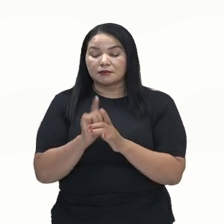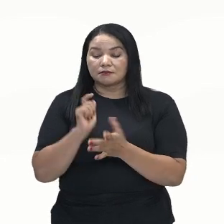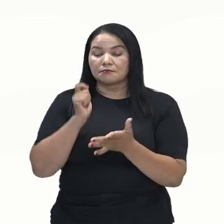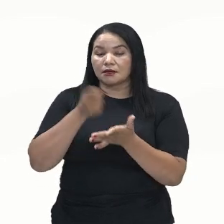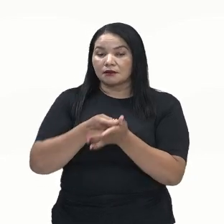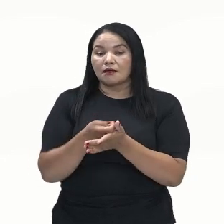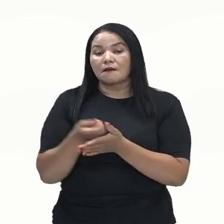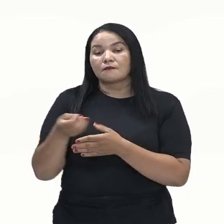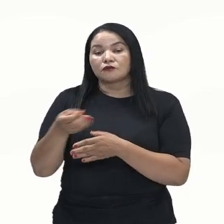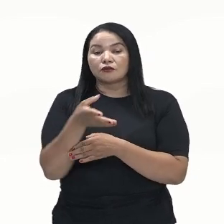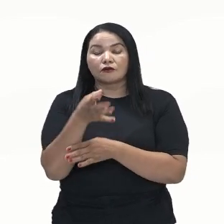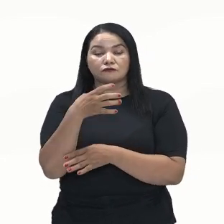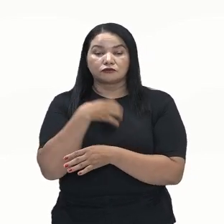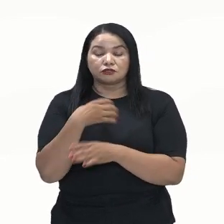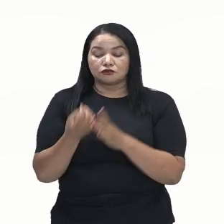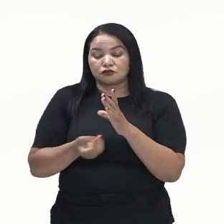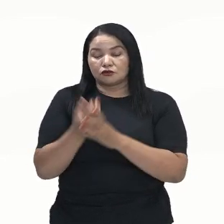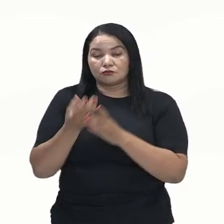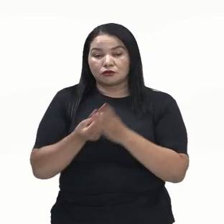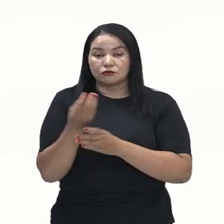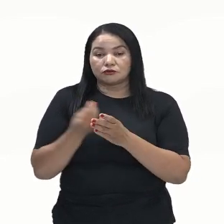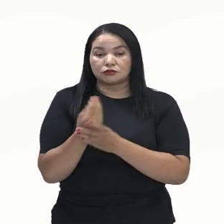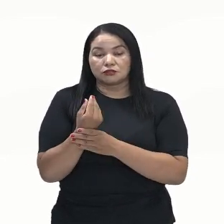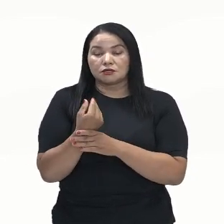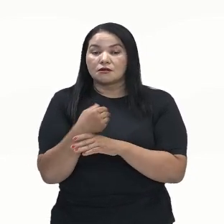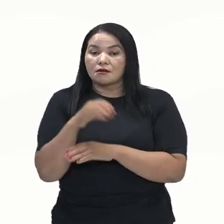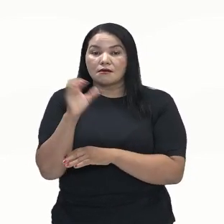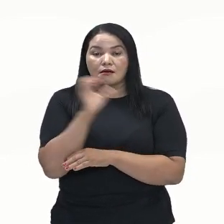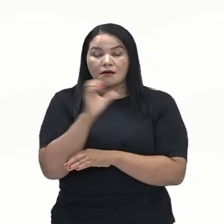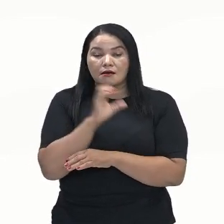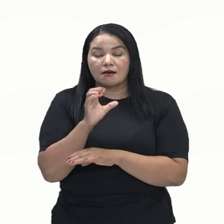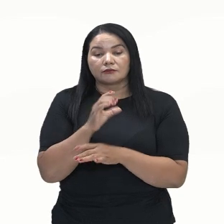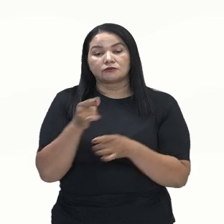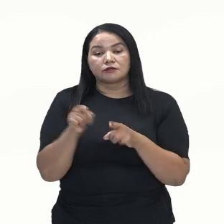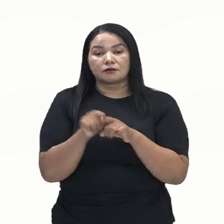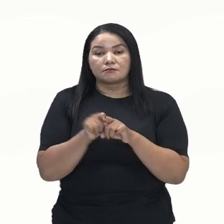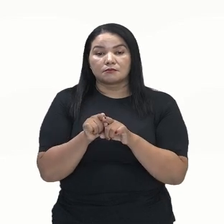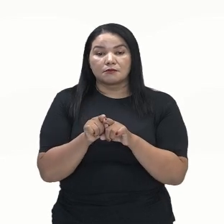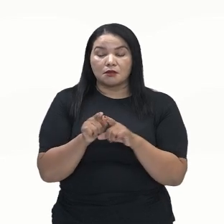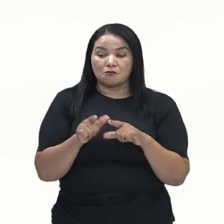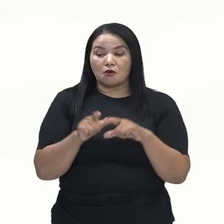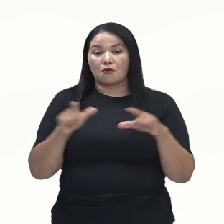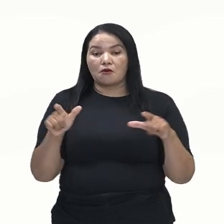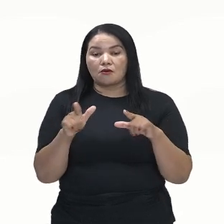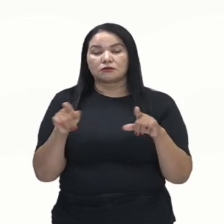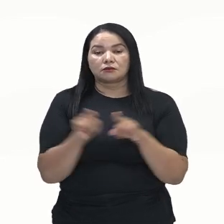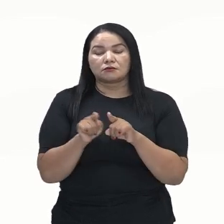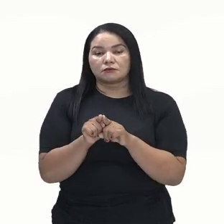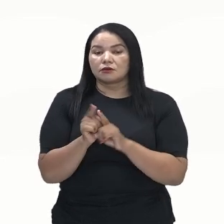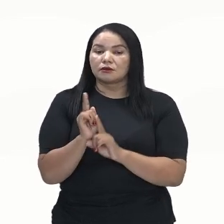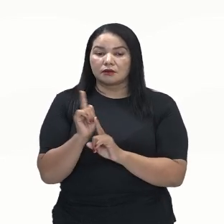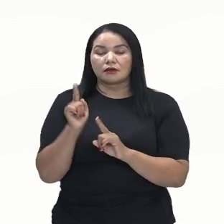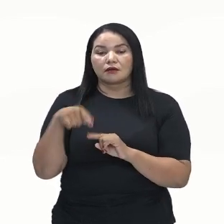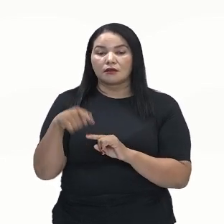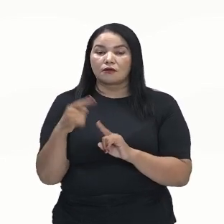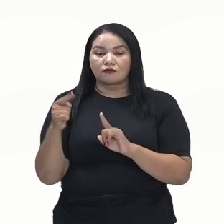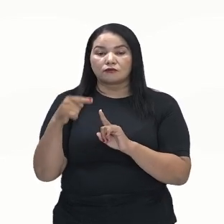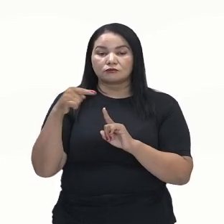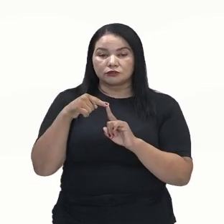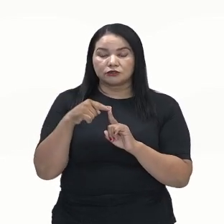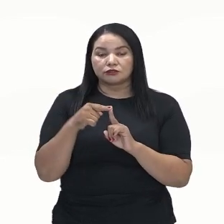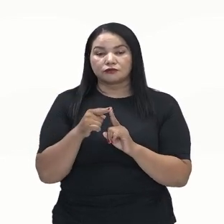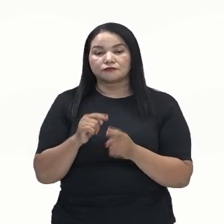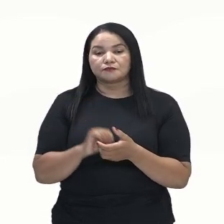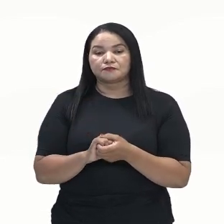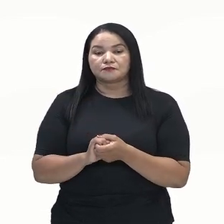novas formas de produzir de maneira mais rápida, em maior escala, que esse é o objetivo. E também a